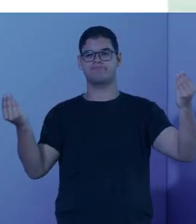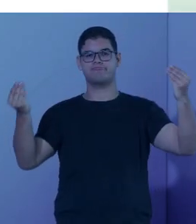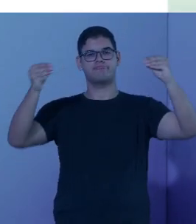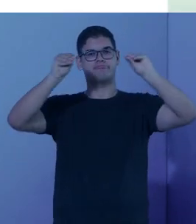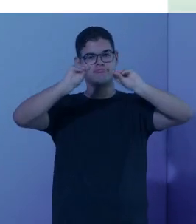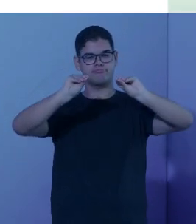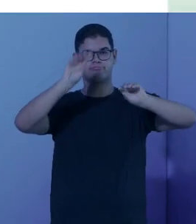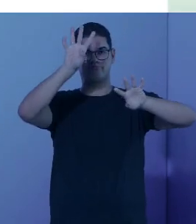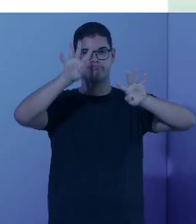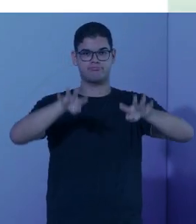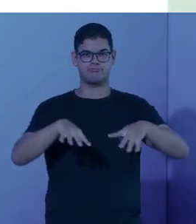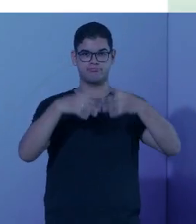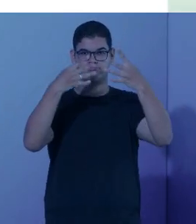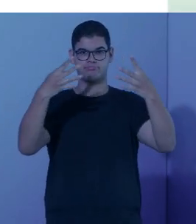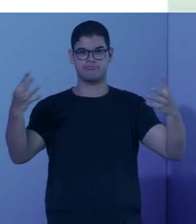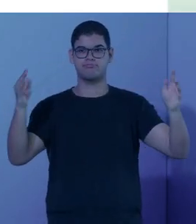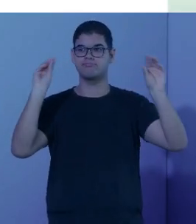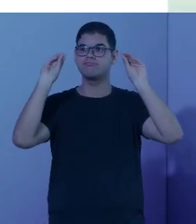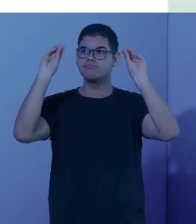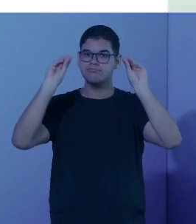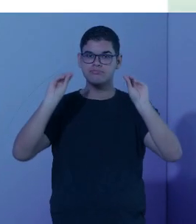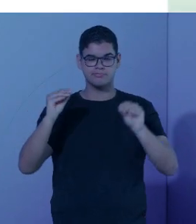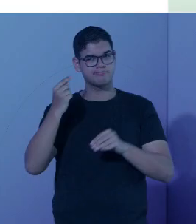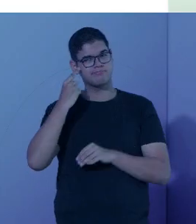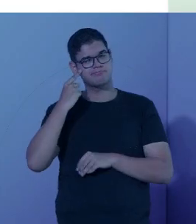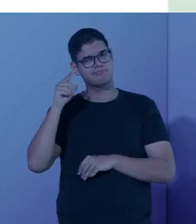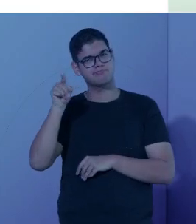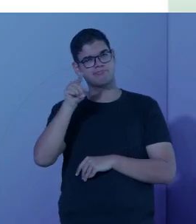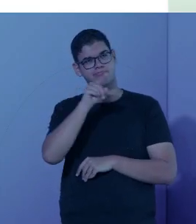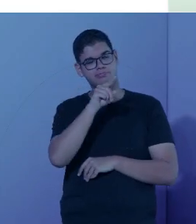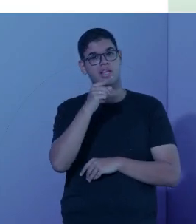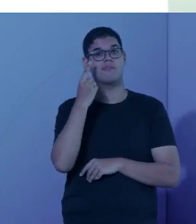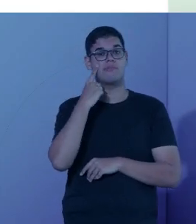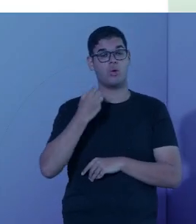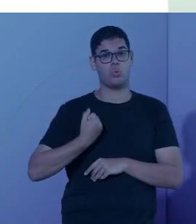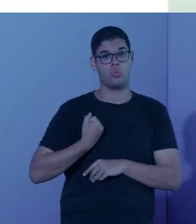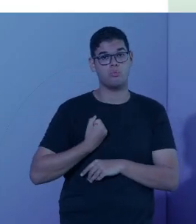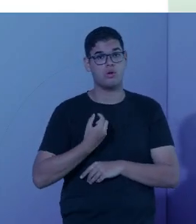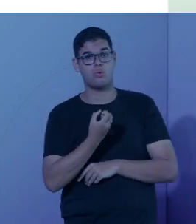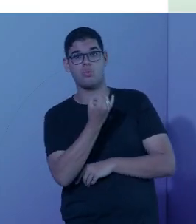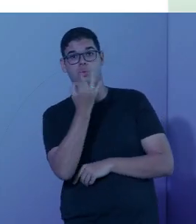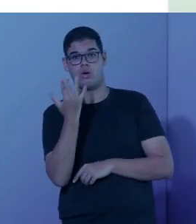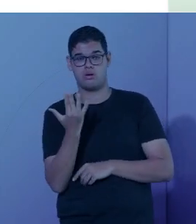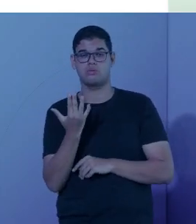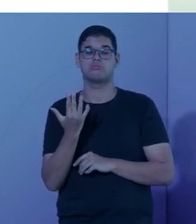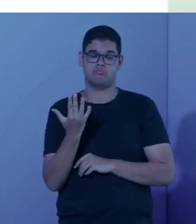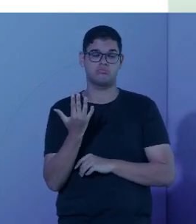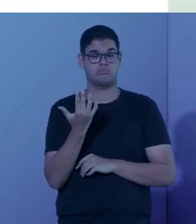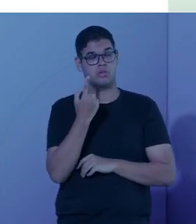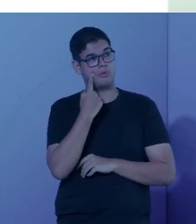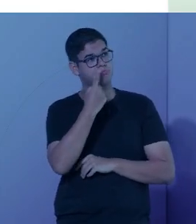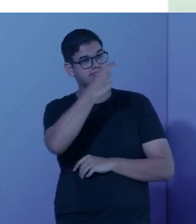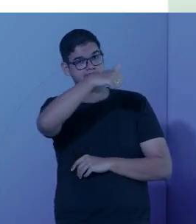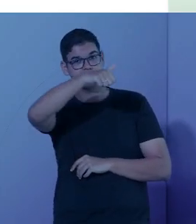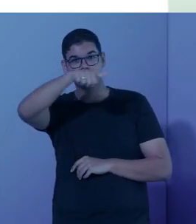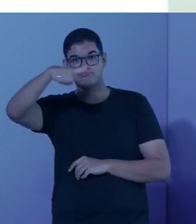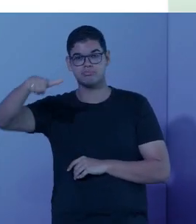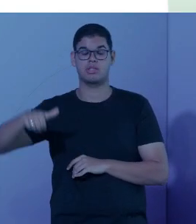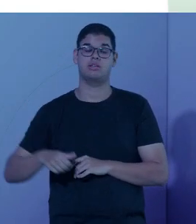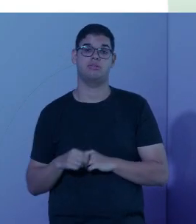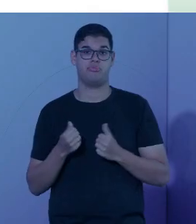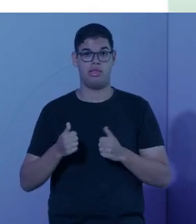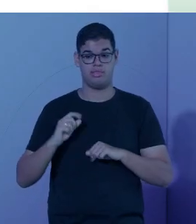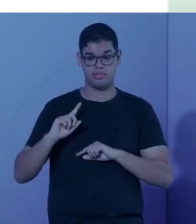bastante extensa dos números, né, do SIGTAP, e também cruzei, na